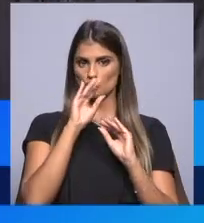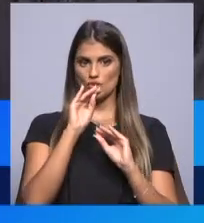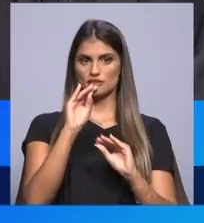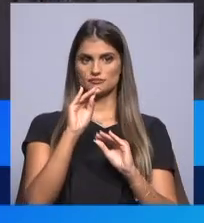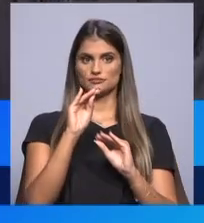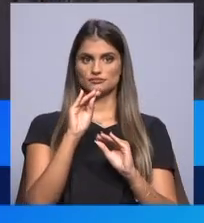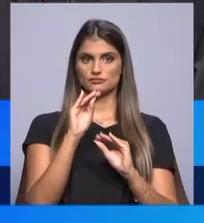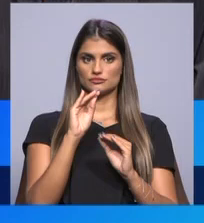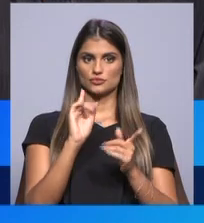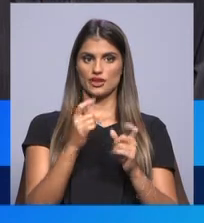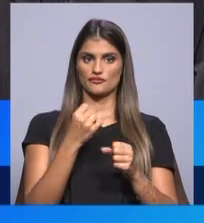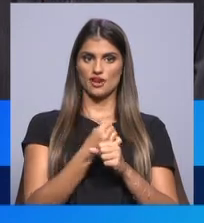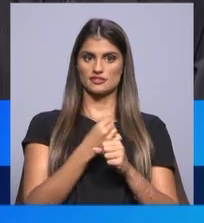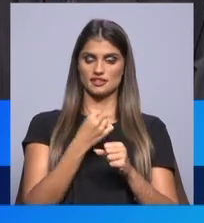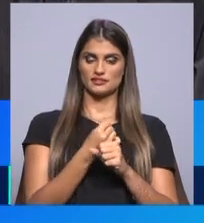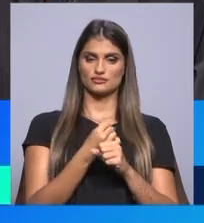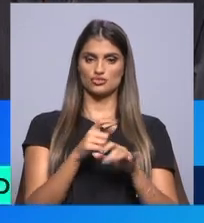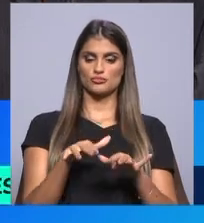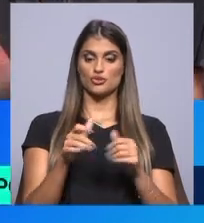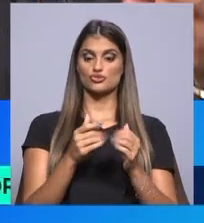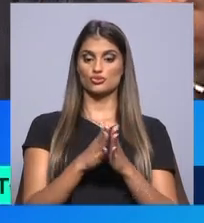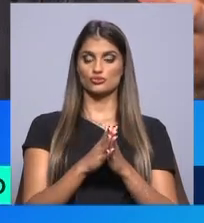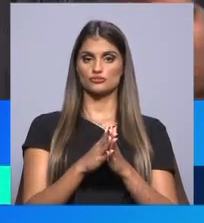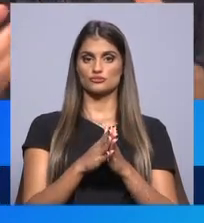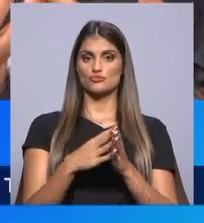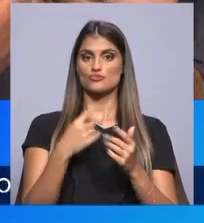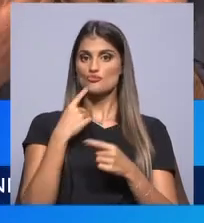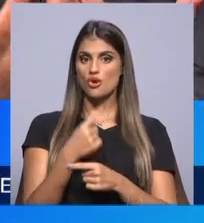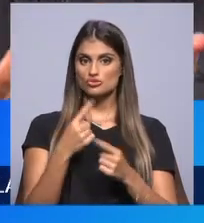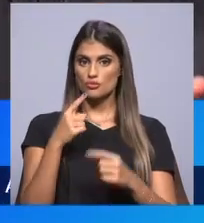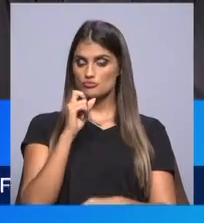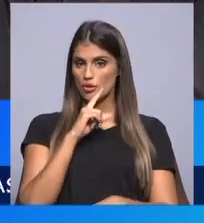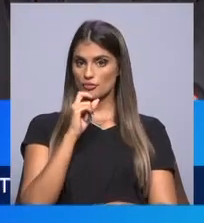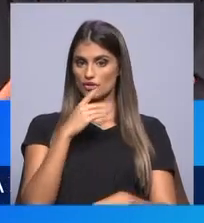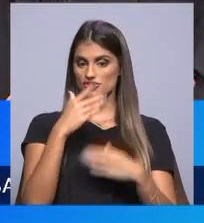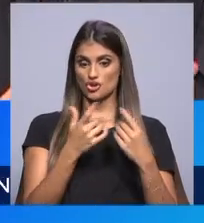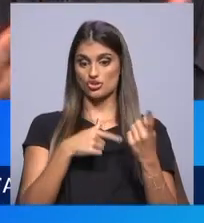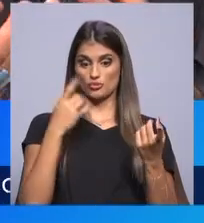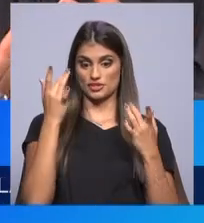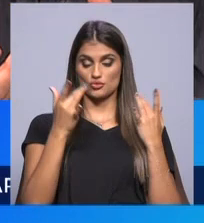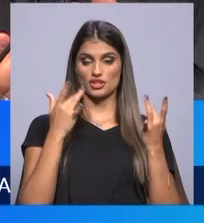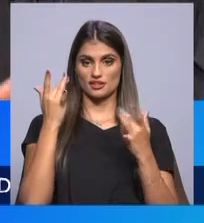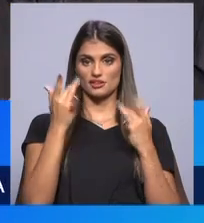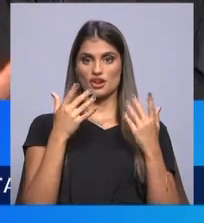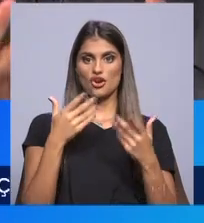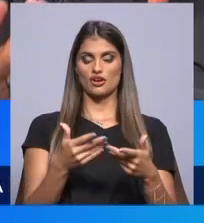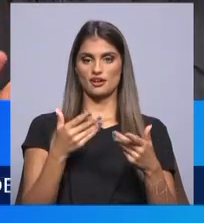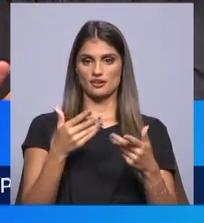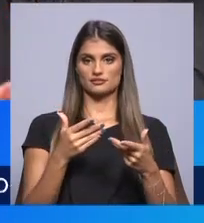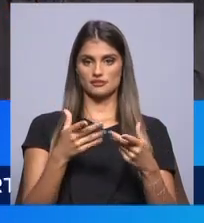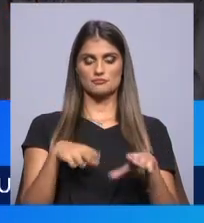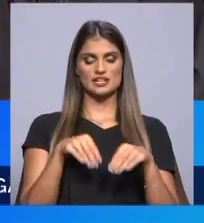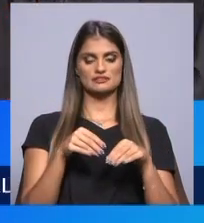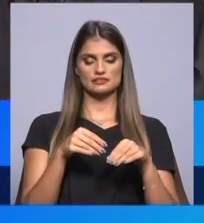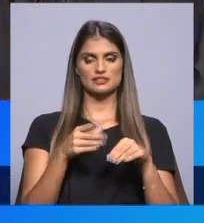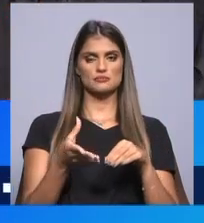que é que fazem os supercomputadores em tudo isto? Bom, simulam. Isto é, temos uma teoria que para já é a mais aceite